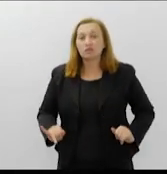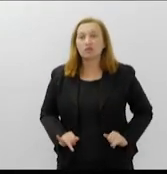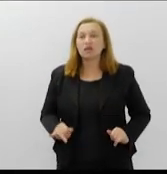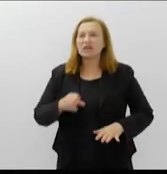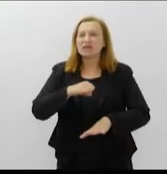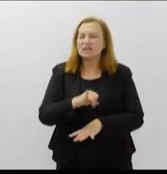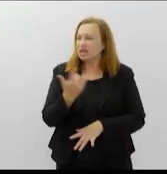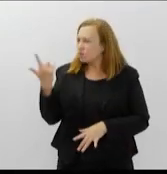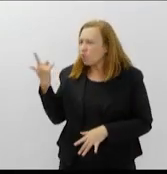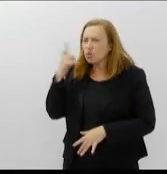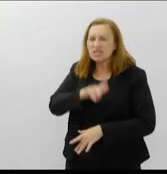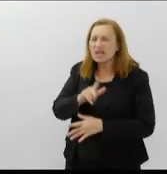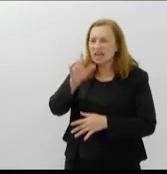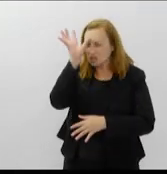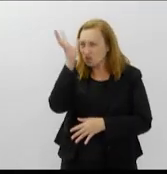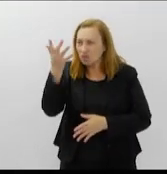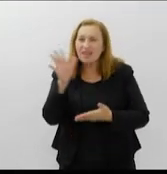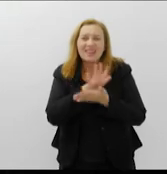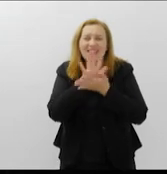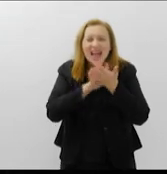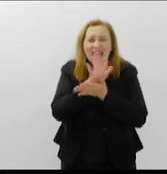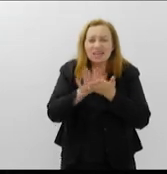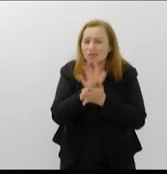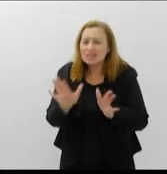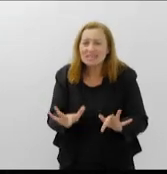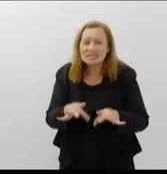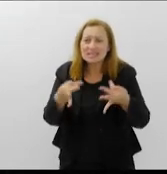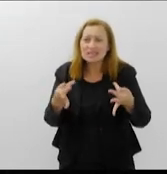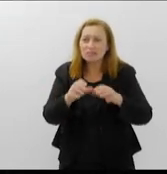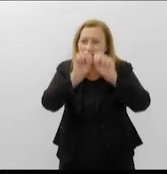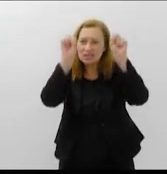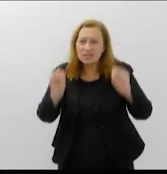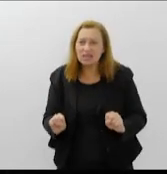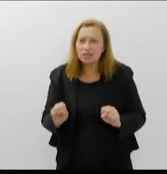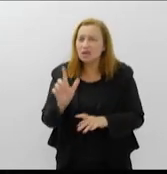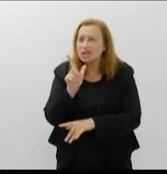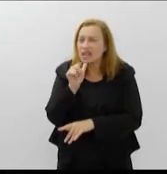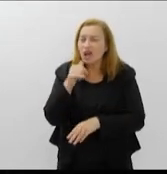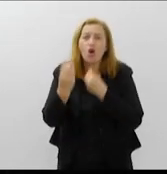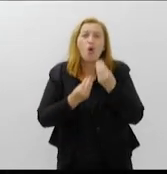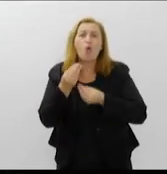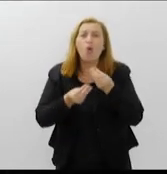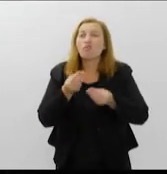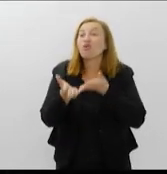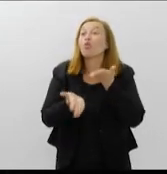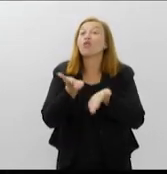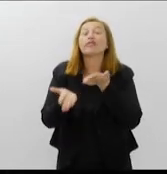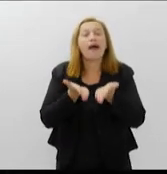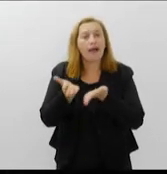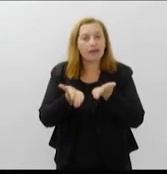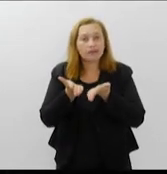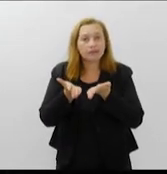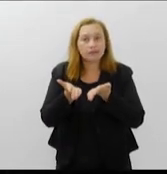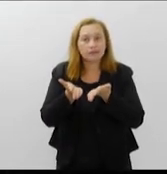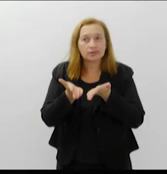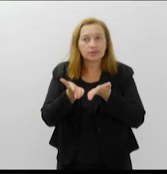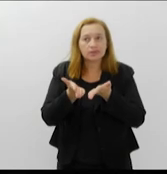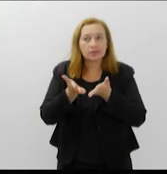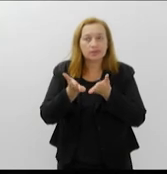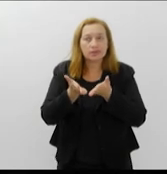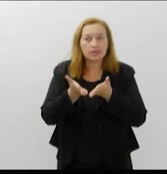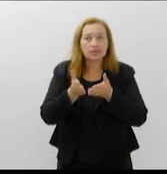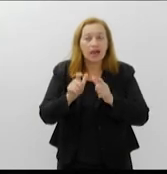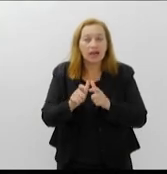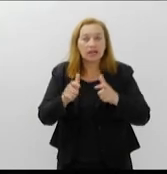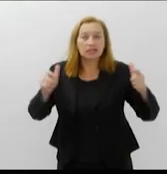eles não conseguem resolver um simples sistema de manopla, como é que eles vão cuidar da concessão inteira do Estado do Rio